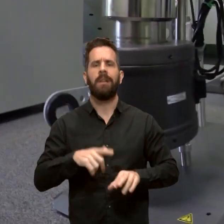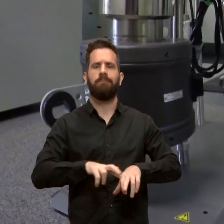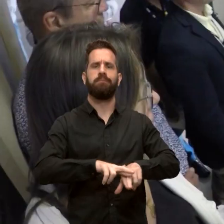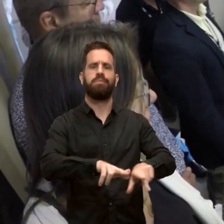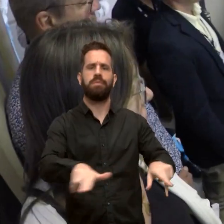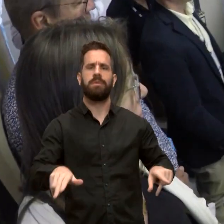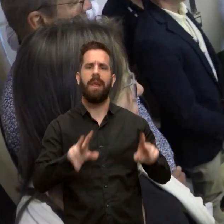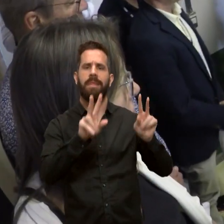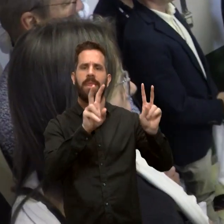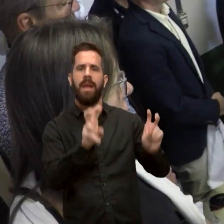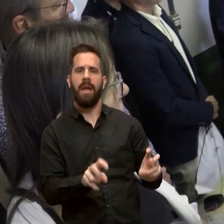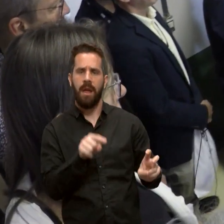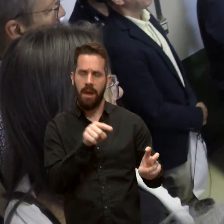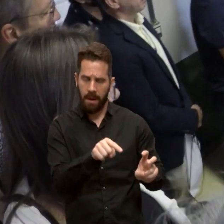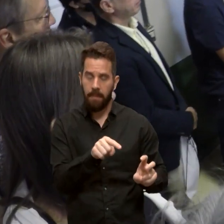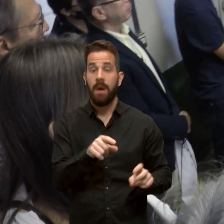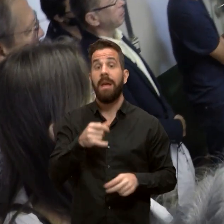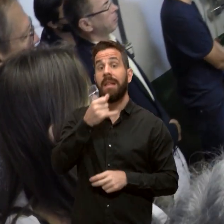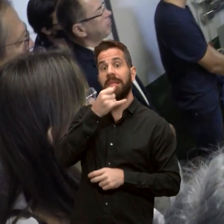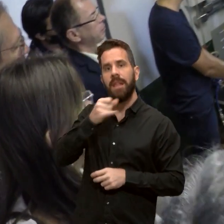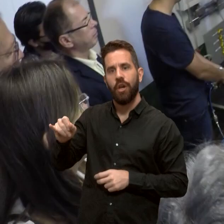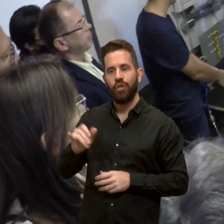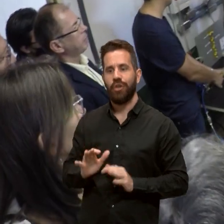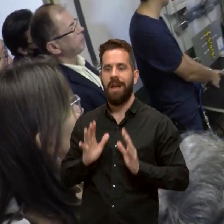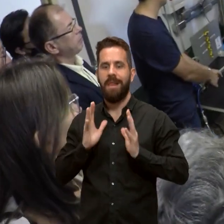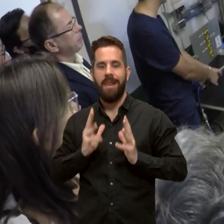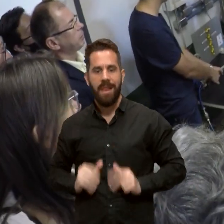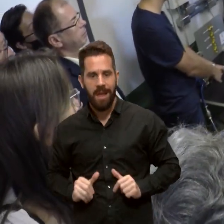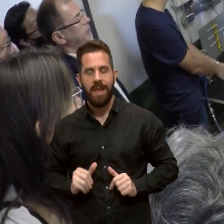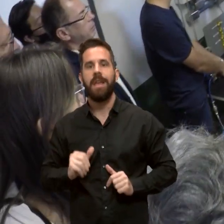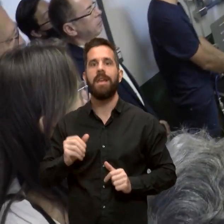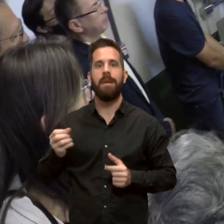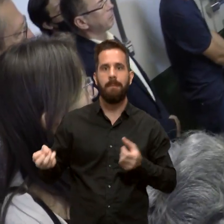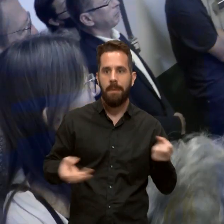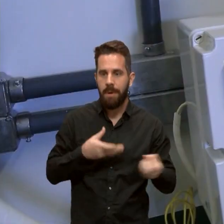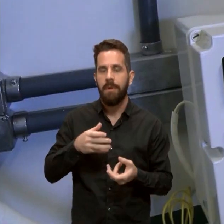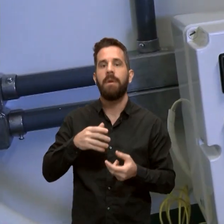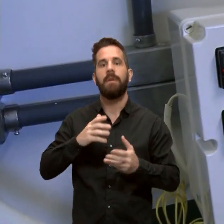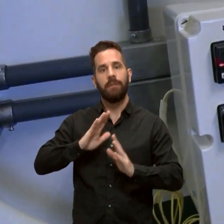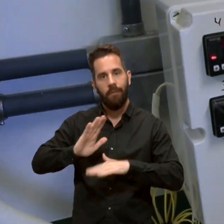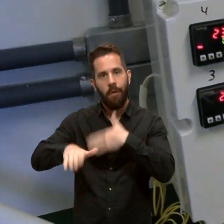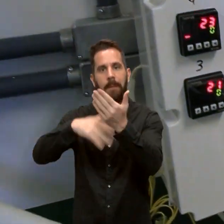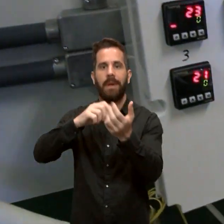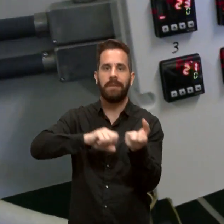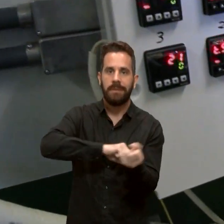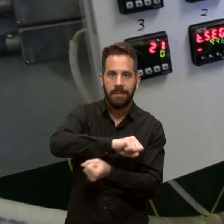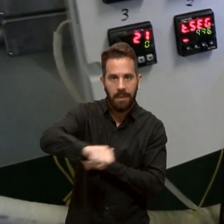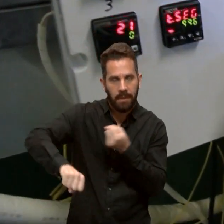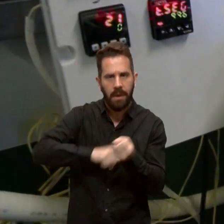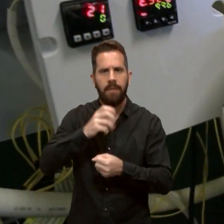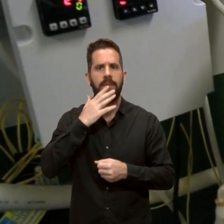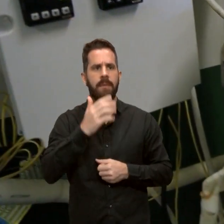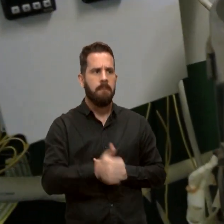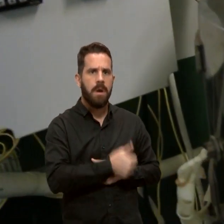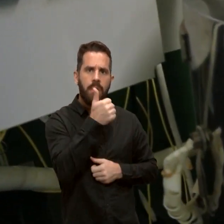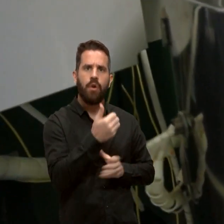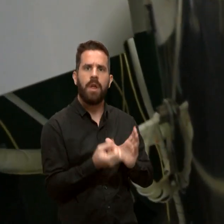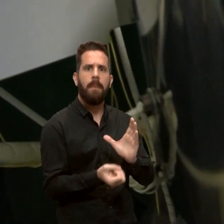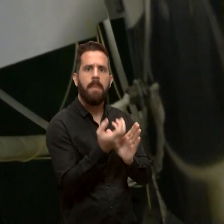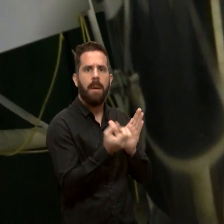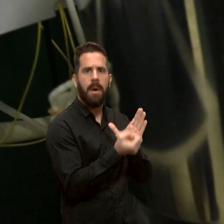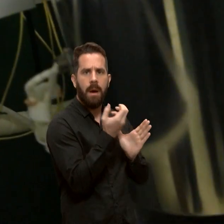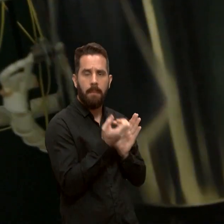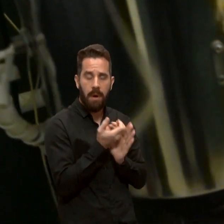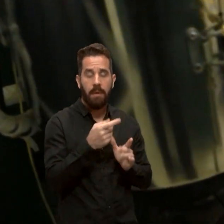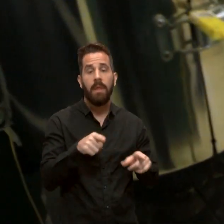à tona, que é energia limpa, energia renovável, desenvolvimento sustentável, melhoria dos processos produtivos,